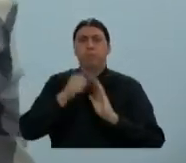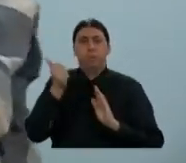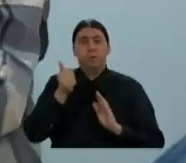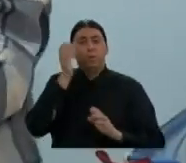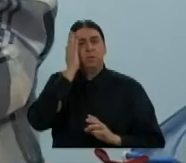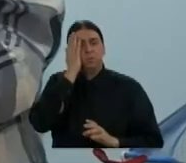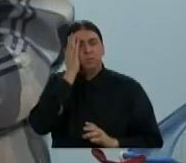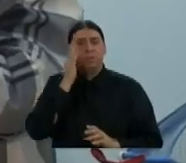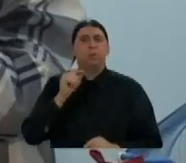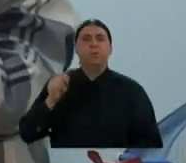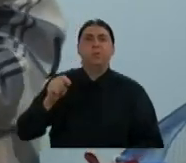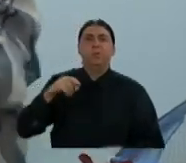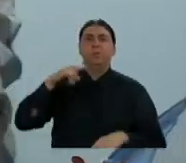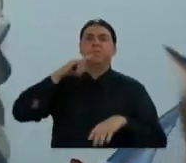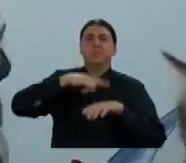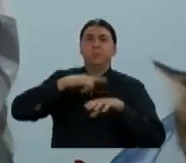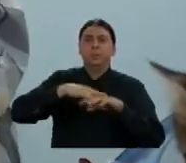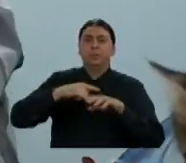banheirinha